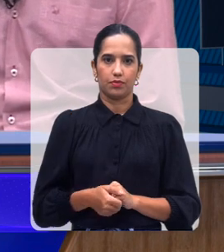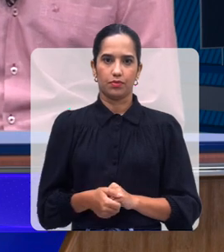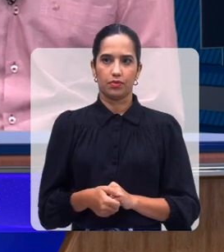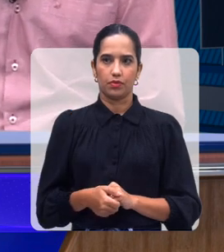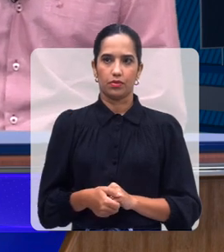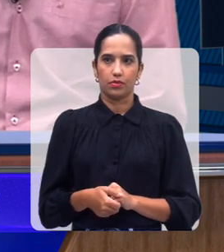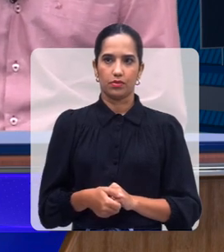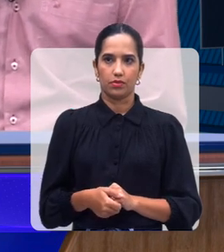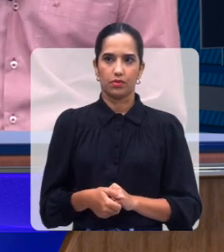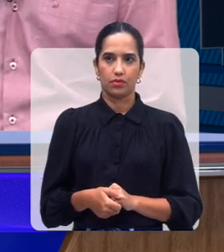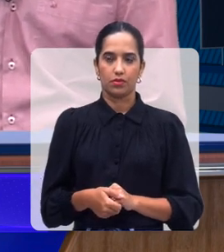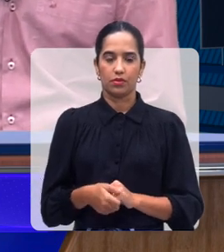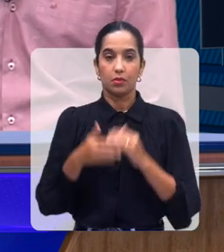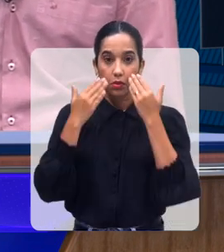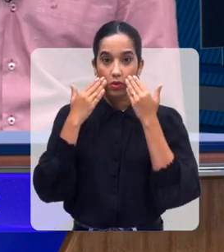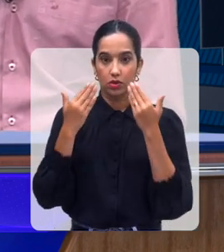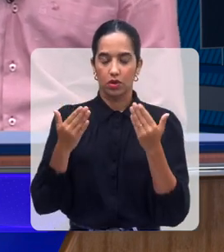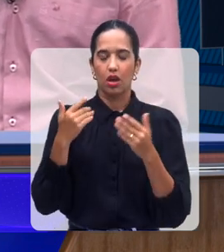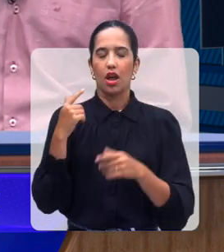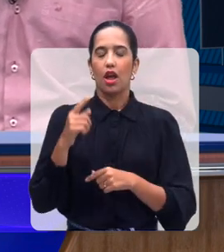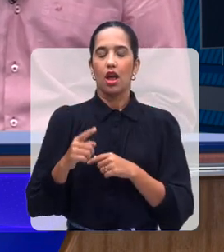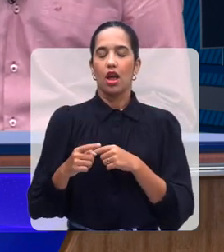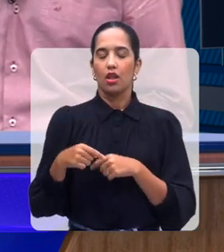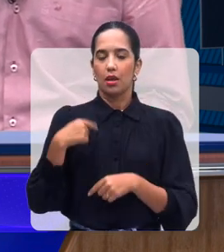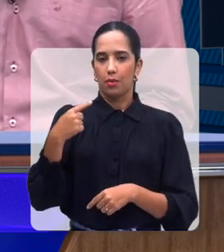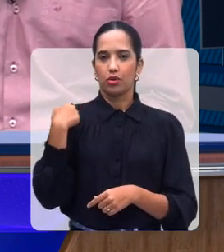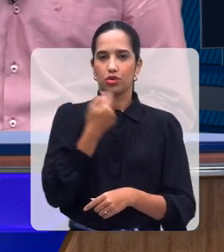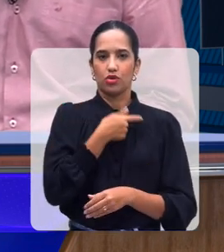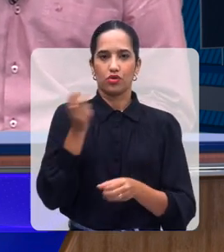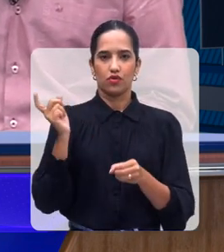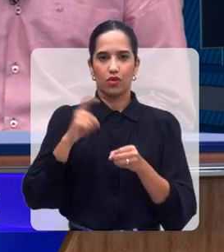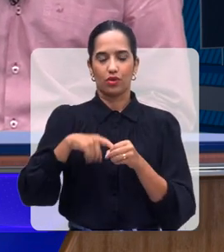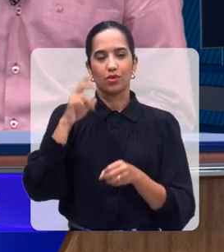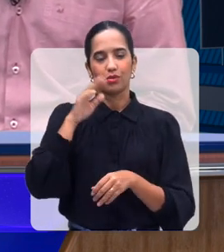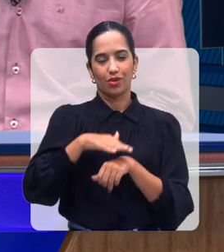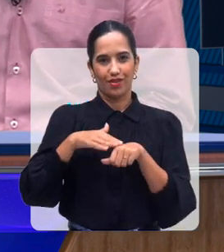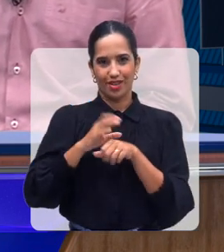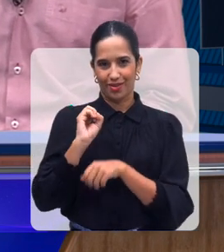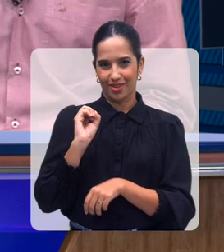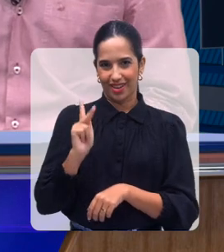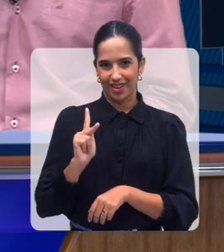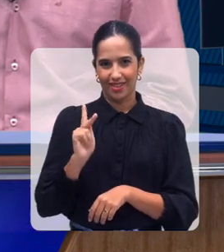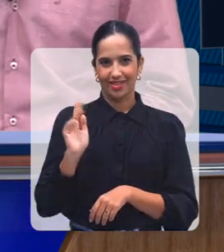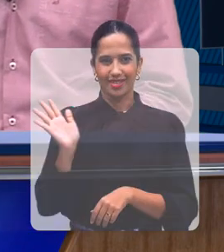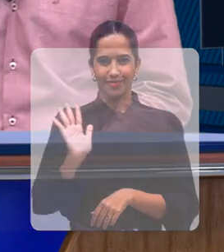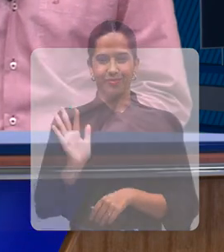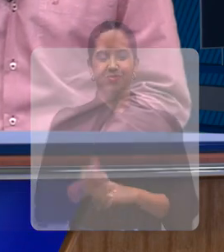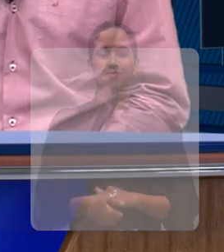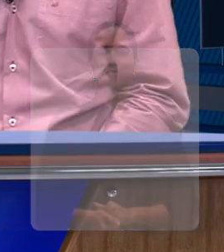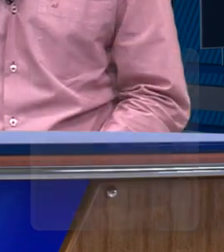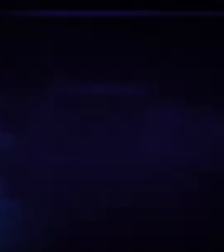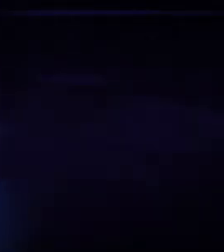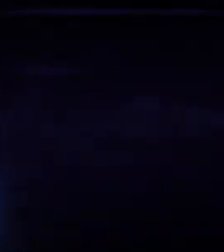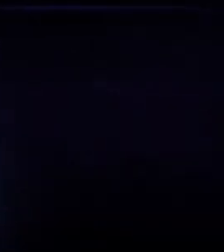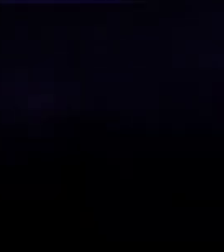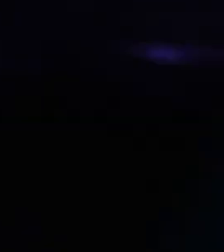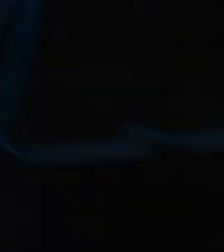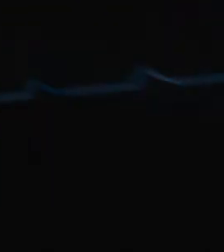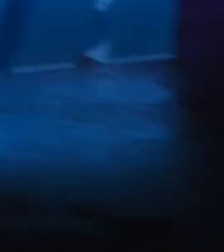apresentada. Visibilidade, né, Chico? Daqui a pouquinho, viu? No segundo bloco, a gente volta a conversar sobre isso, tá bom? Beleza. Até já.